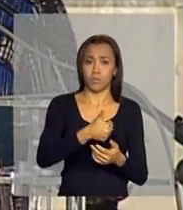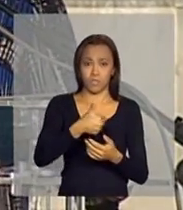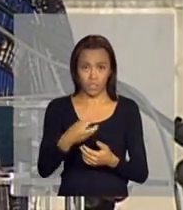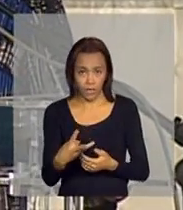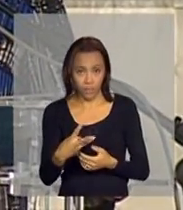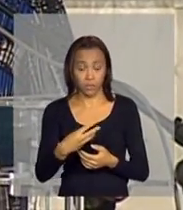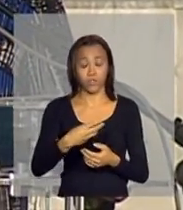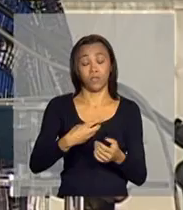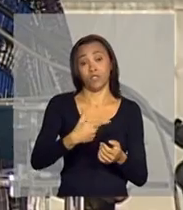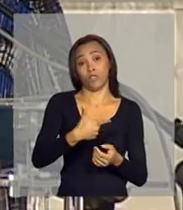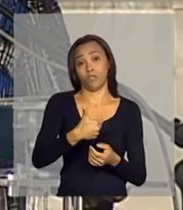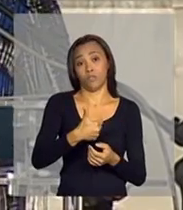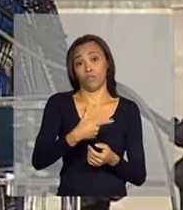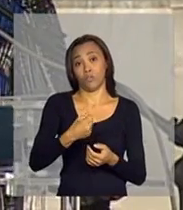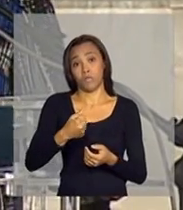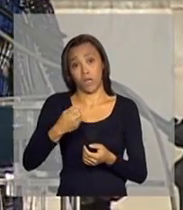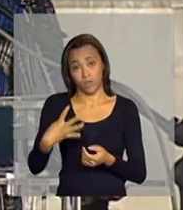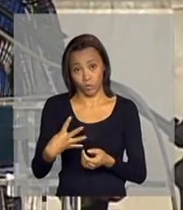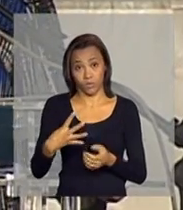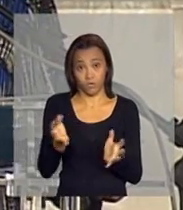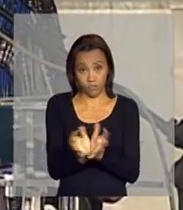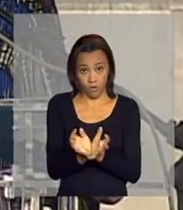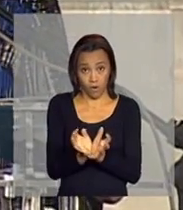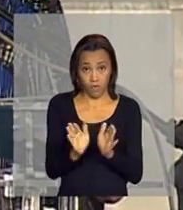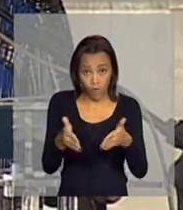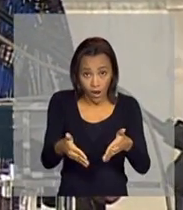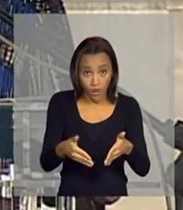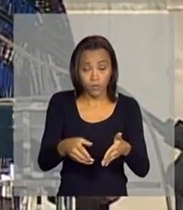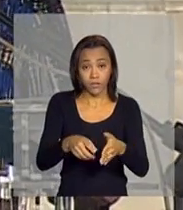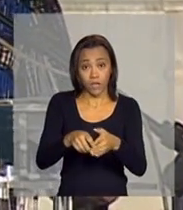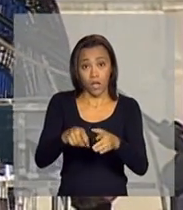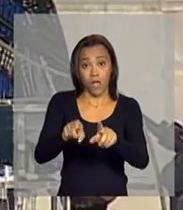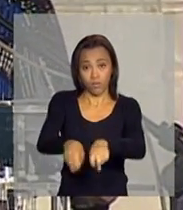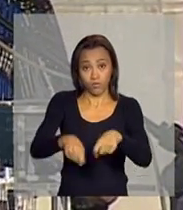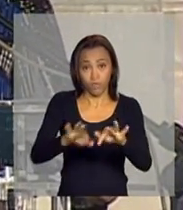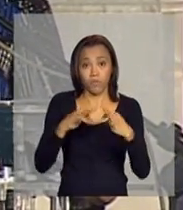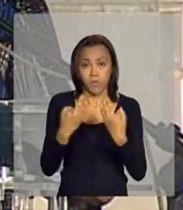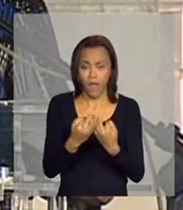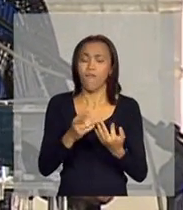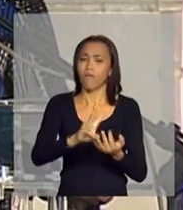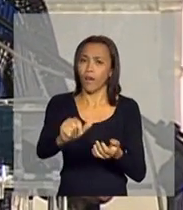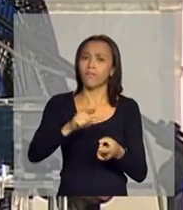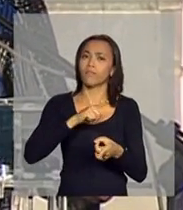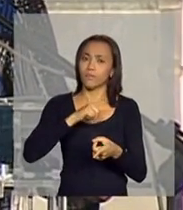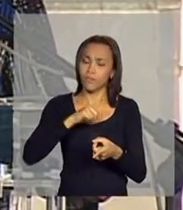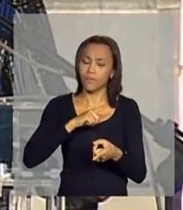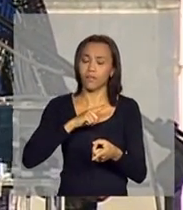2014, quanto da agricultura familiar, terão, e este ano nós